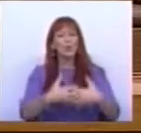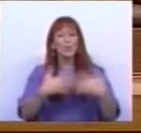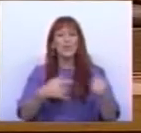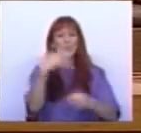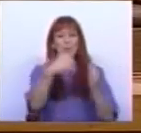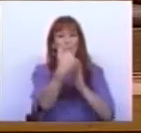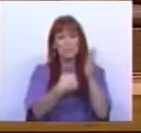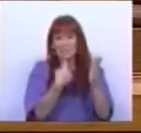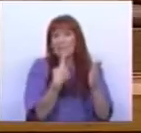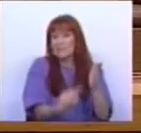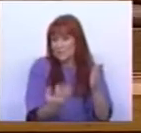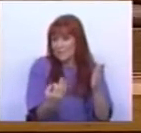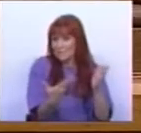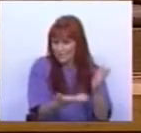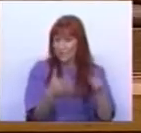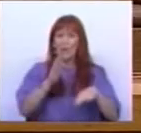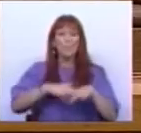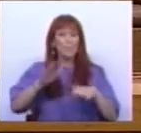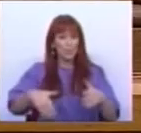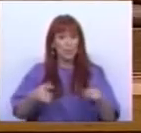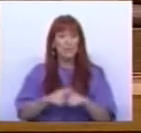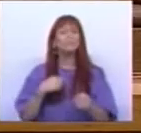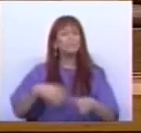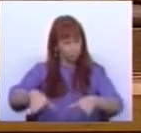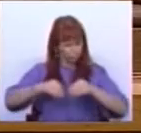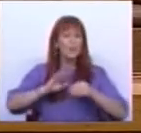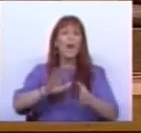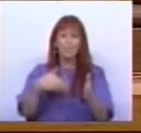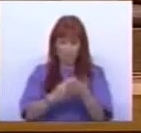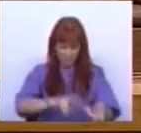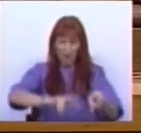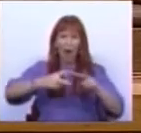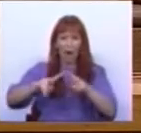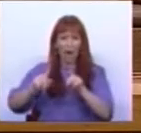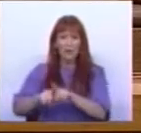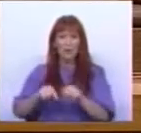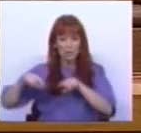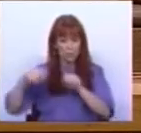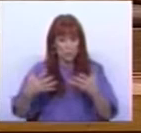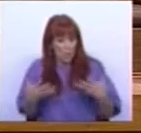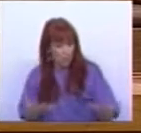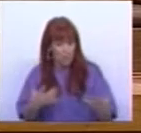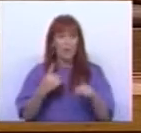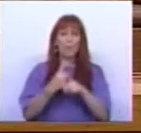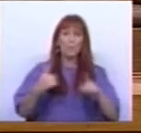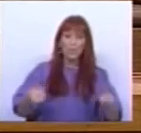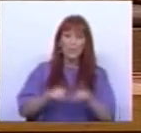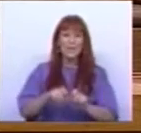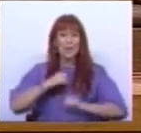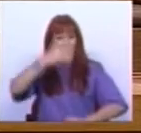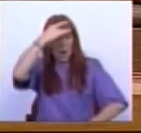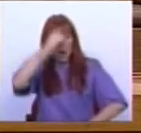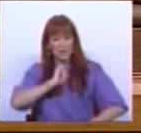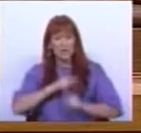levantadas pelo Tribunal Constitucional. Por isso, subscrevemos as propostas de alteração que hoje estão em discussão, exatamente porque, a nosso